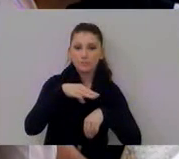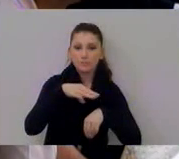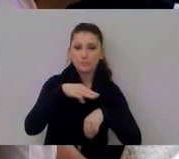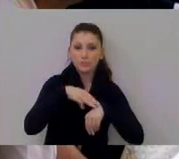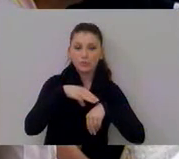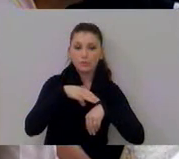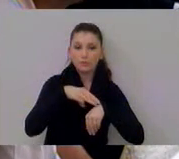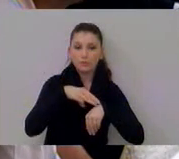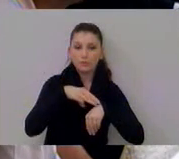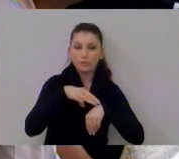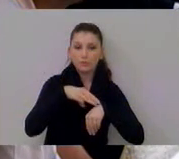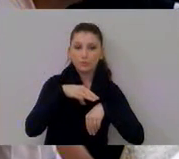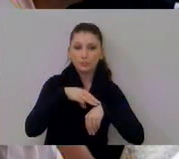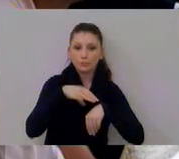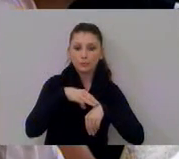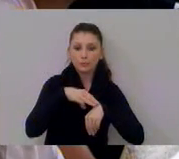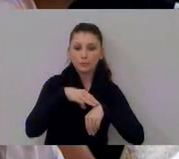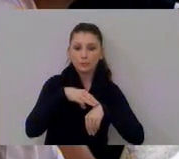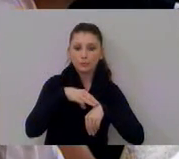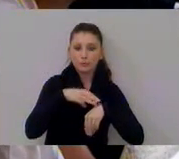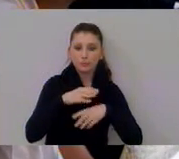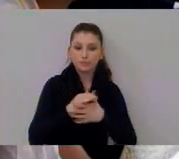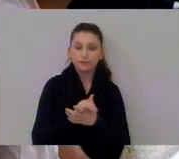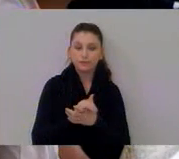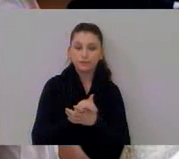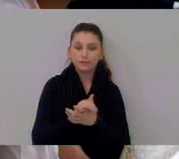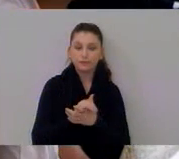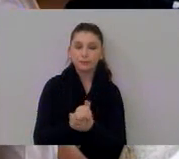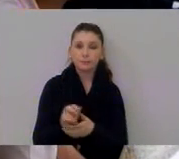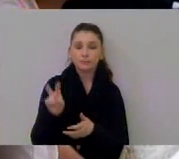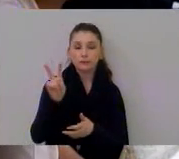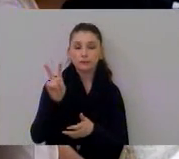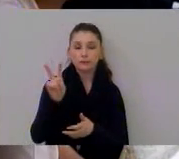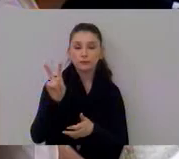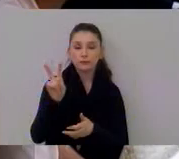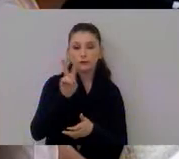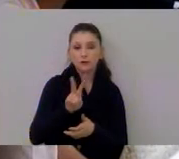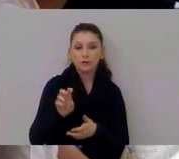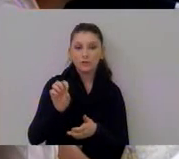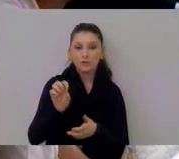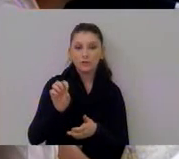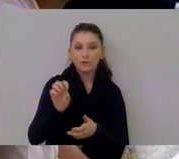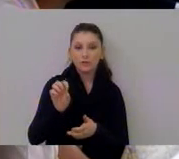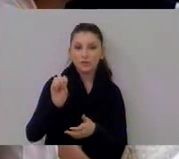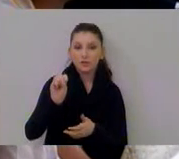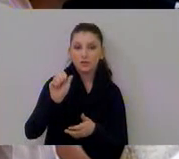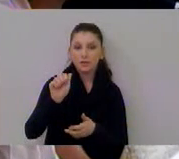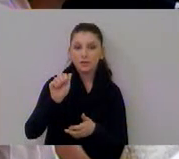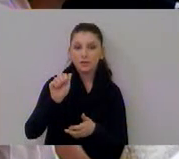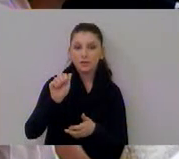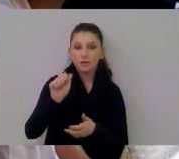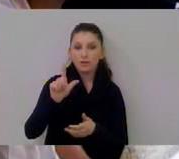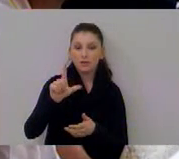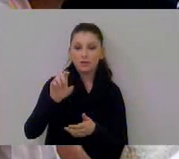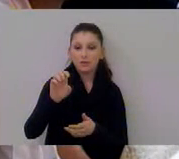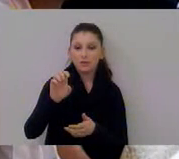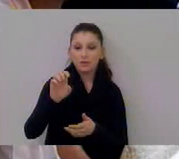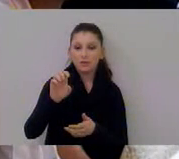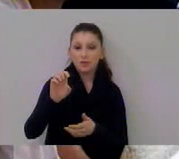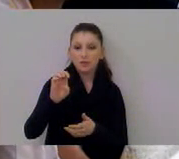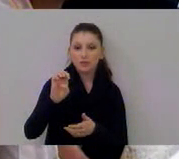Mais 3 minutos e meio do vereador Salésio Lima. Mais